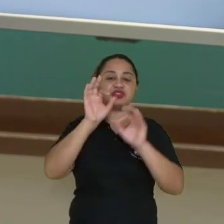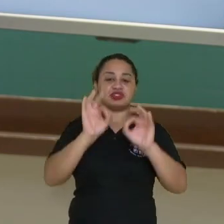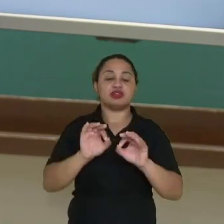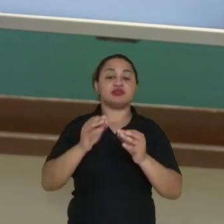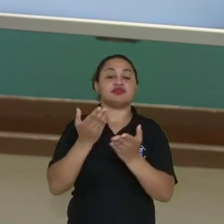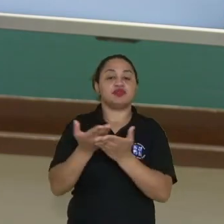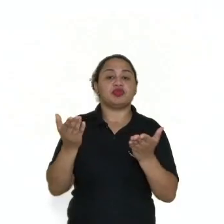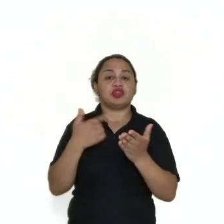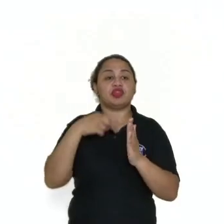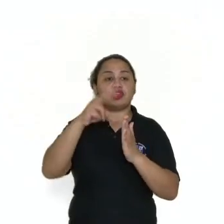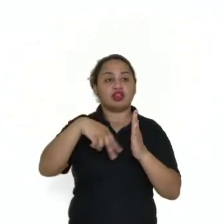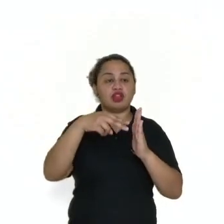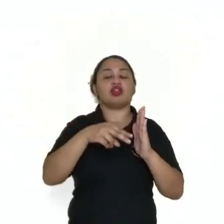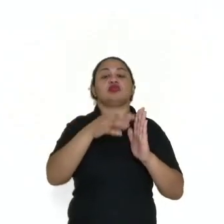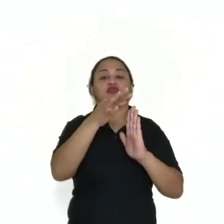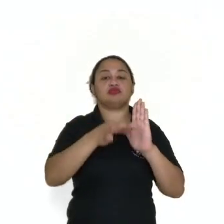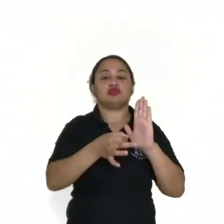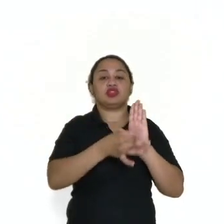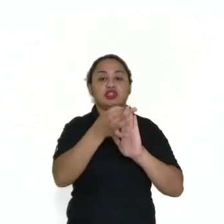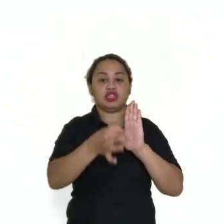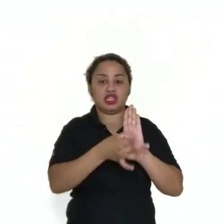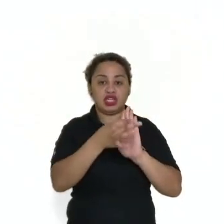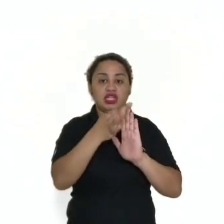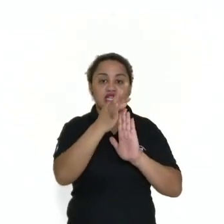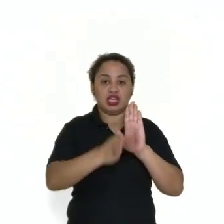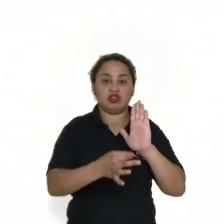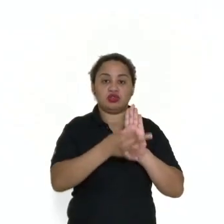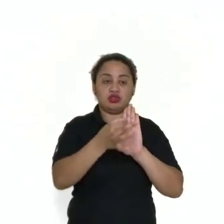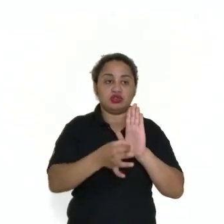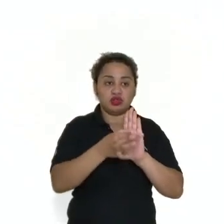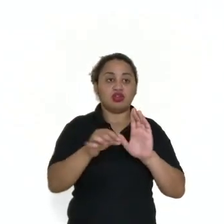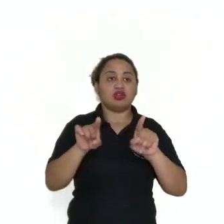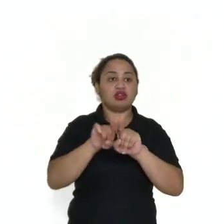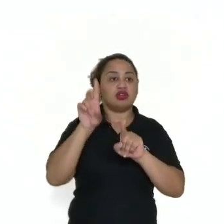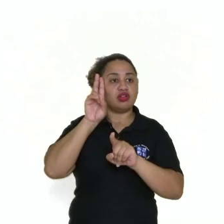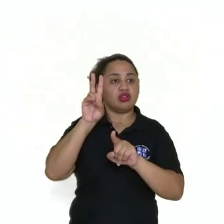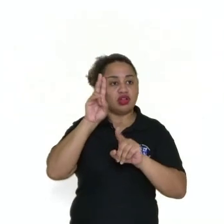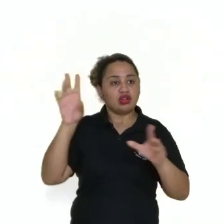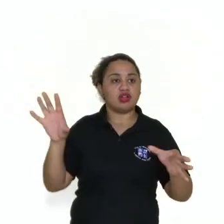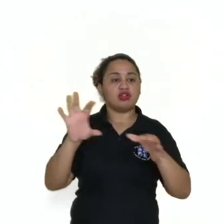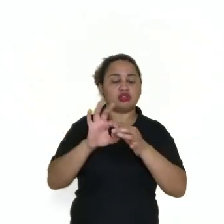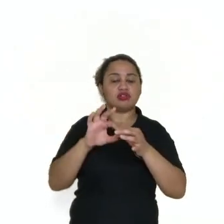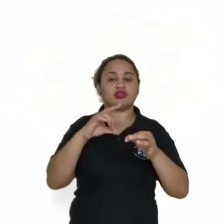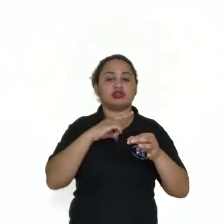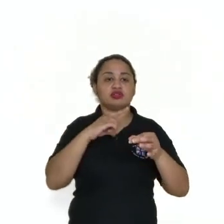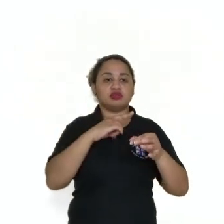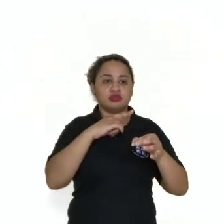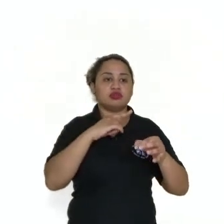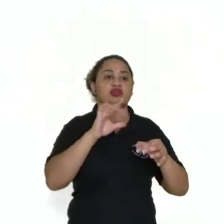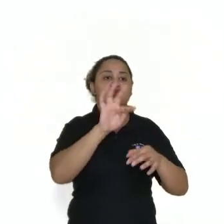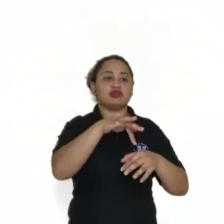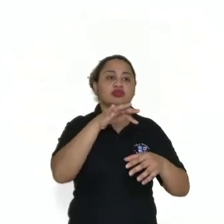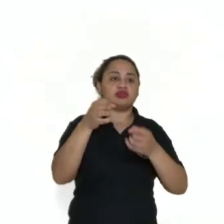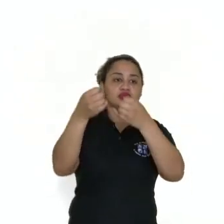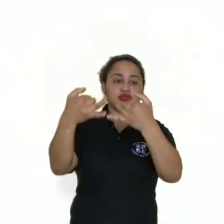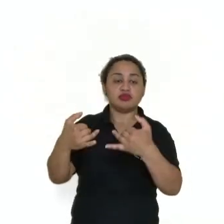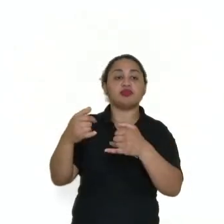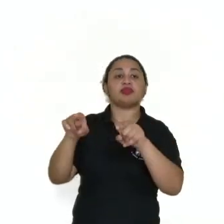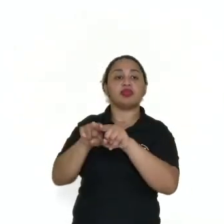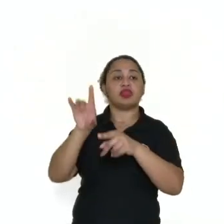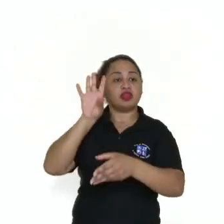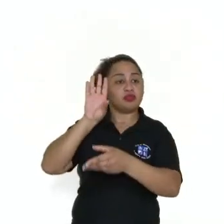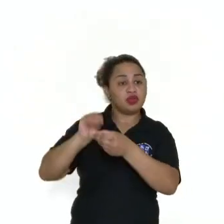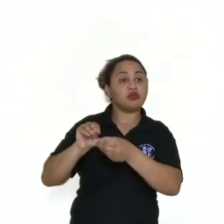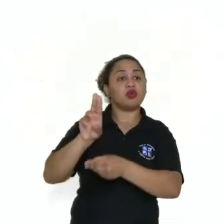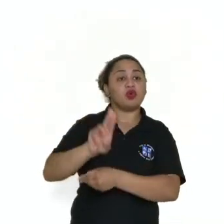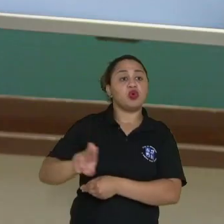nós lemos um artigo de opinião, relembramos as conjunções conclusivas e explicativas, reconhecemos o efeito de sentido de